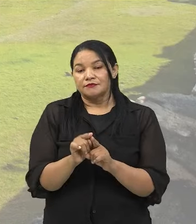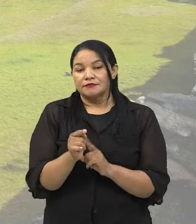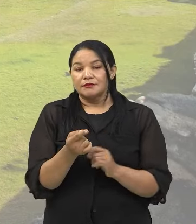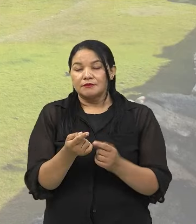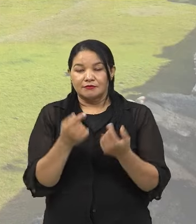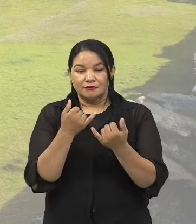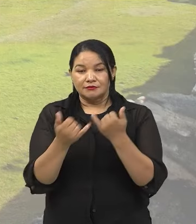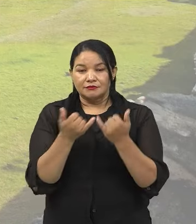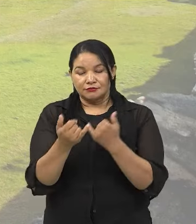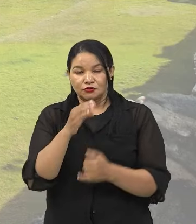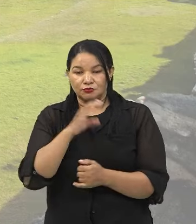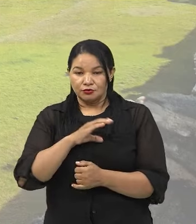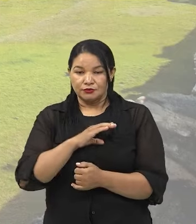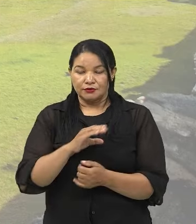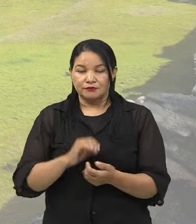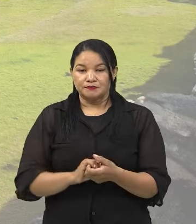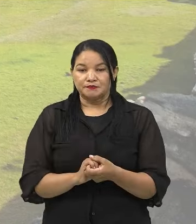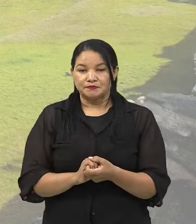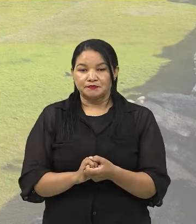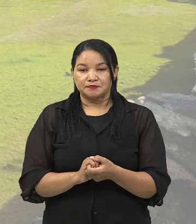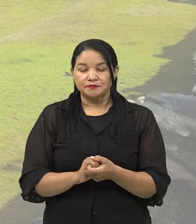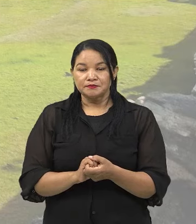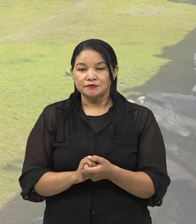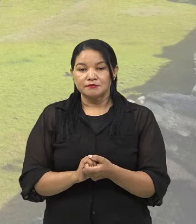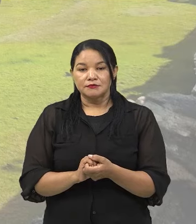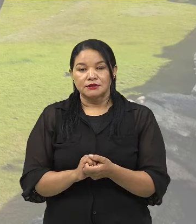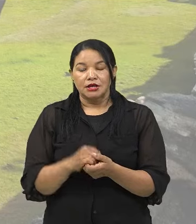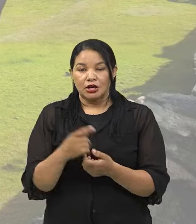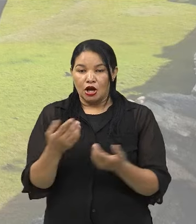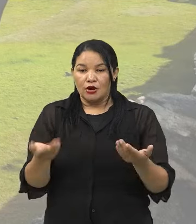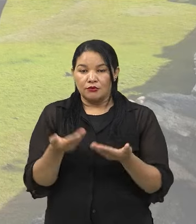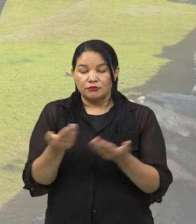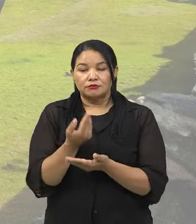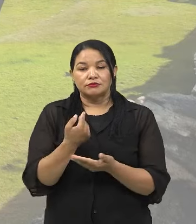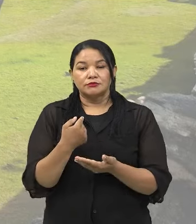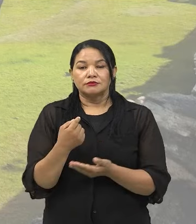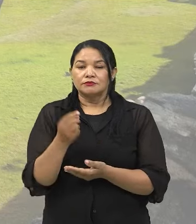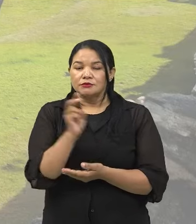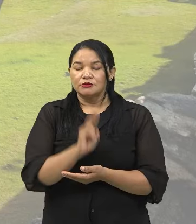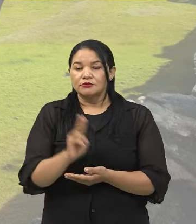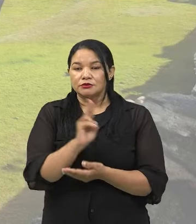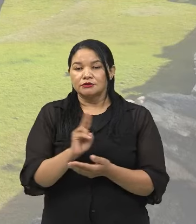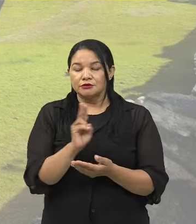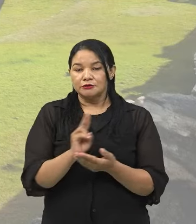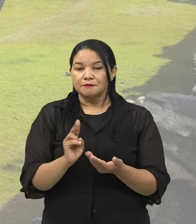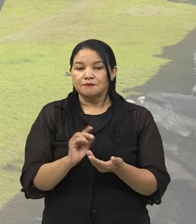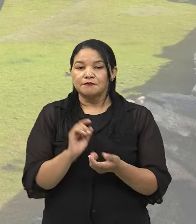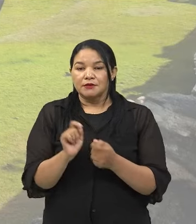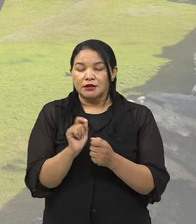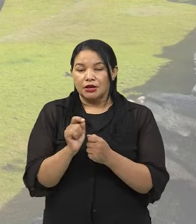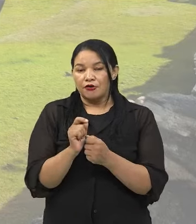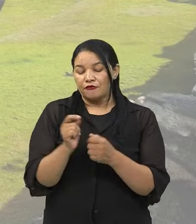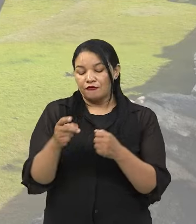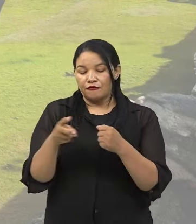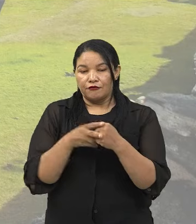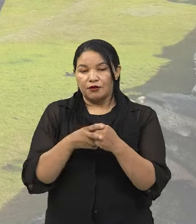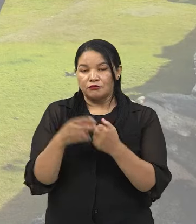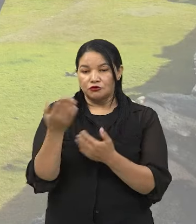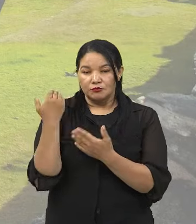muito tranquilamente. E aí, para utilizar, né, para pontuar o pretérito perfeito composto no dia a